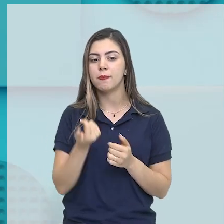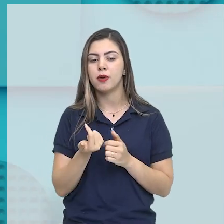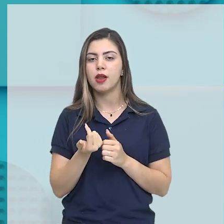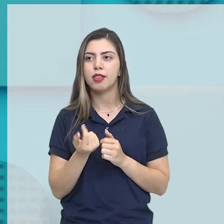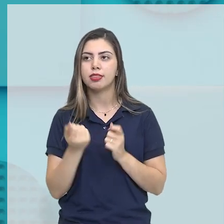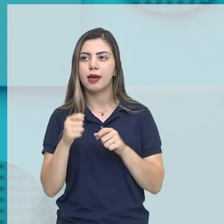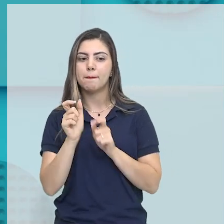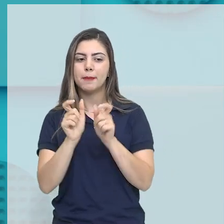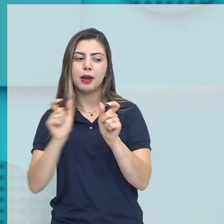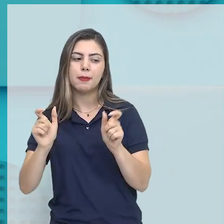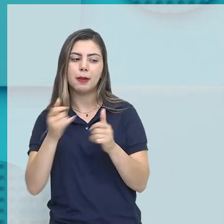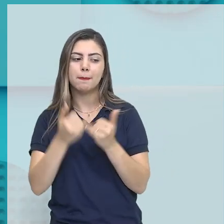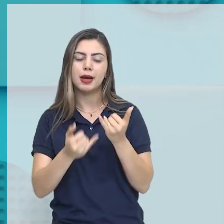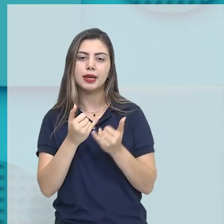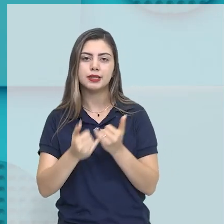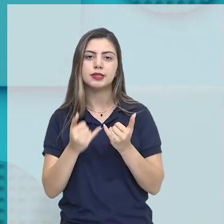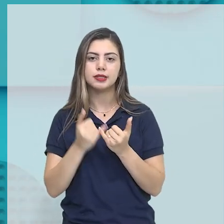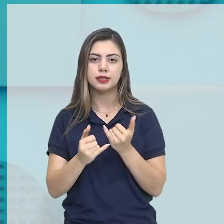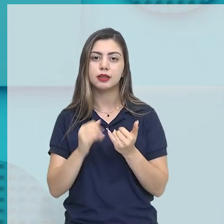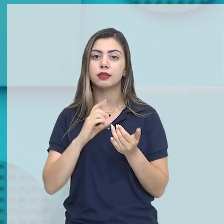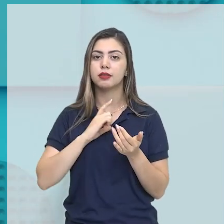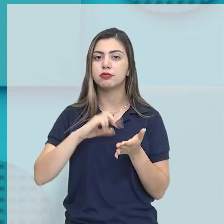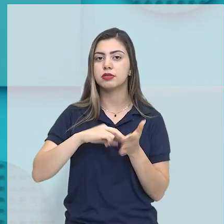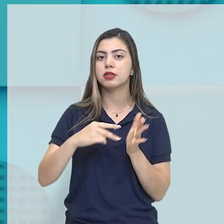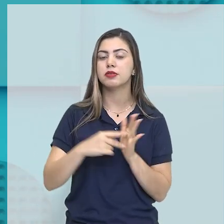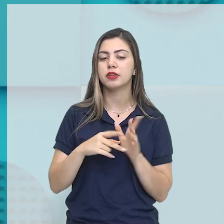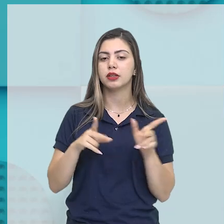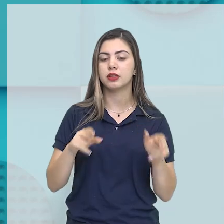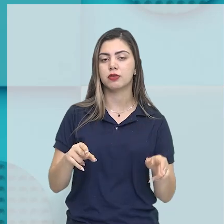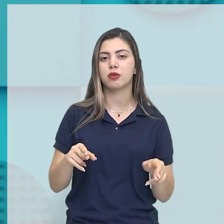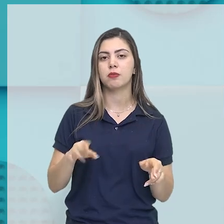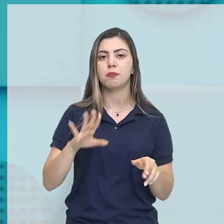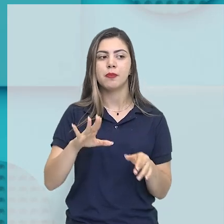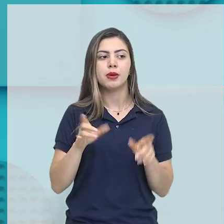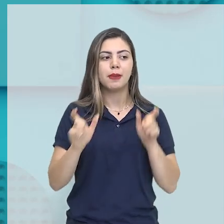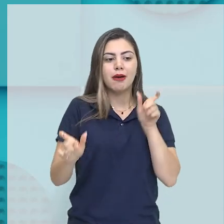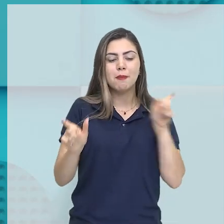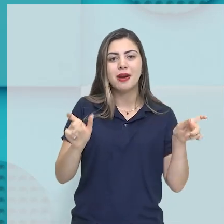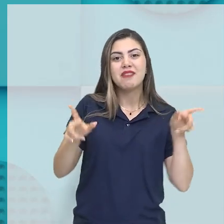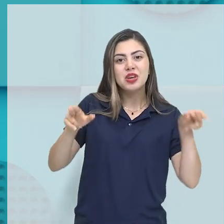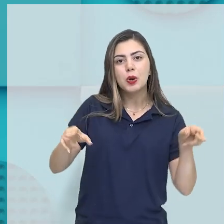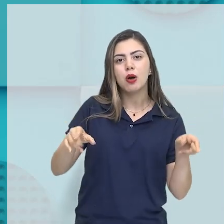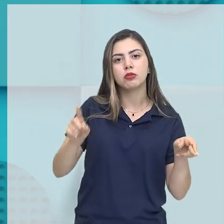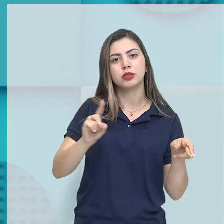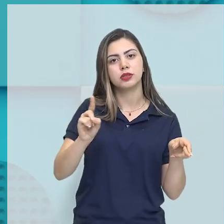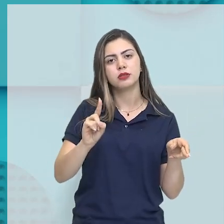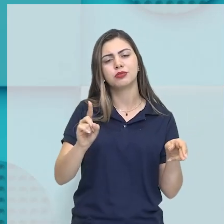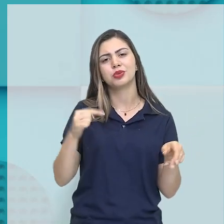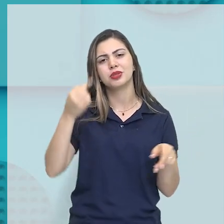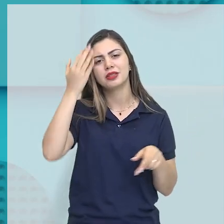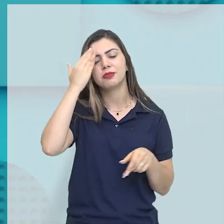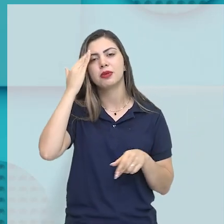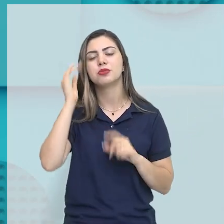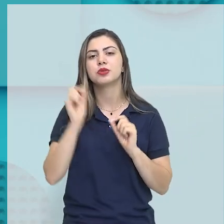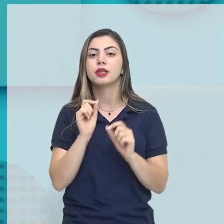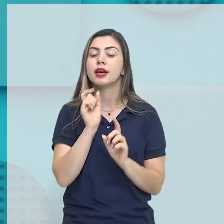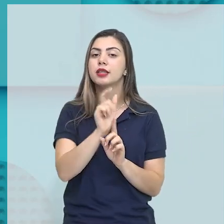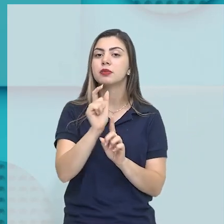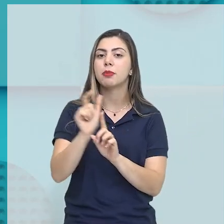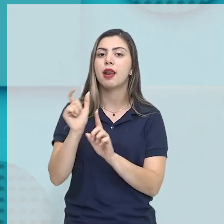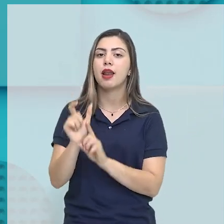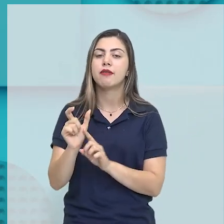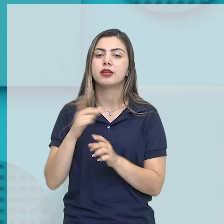outras palavras, né? Não exatamente a que está no texto original. Por quê? Porque as palavras, elas têm essa dinâmica, ela tem